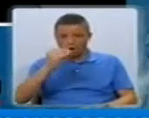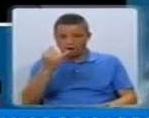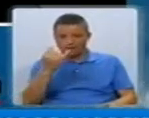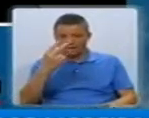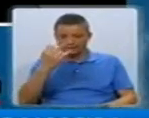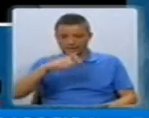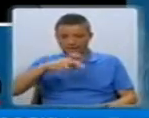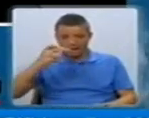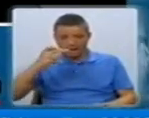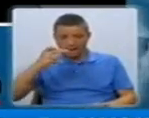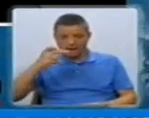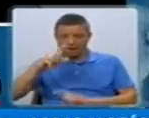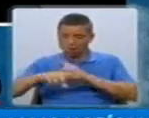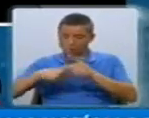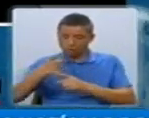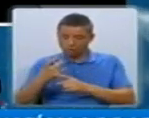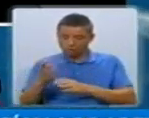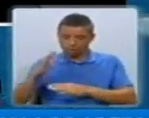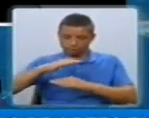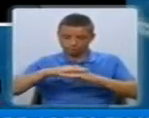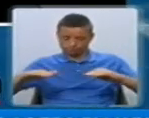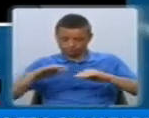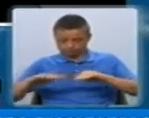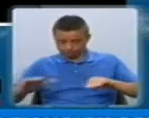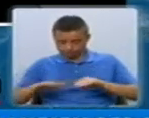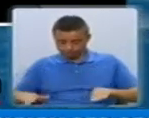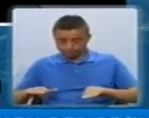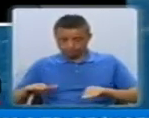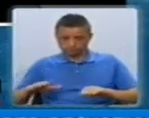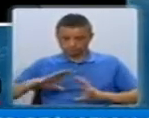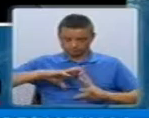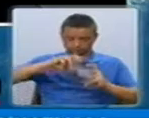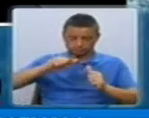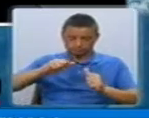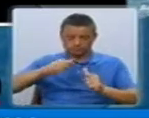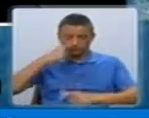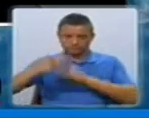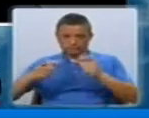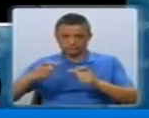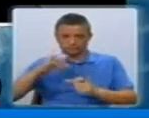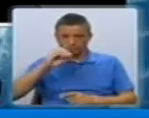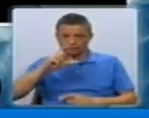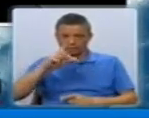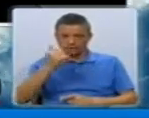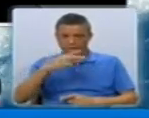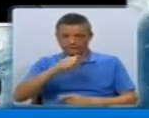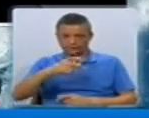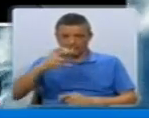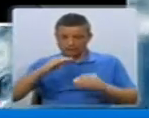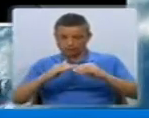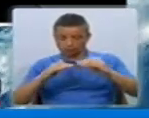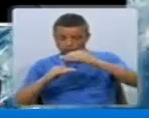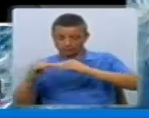para a superfície e outras terão chegado precisamente à Terra. E daí os cientistas estarem à espera de encontrar olivina do manto à